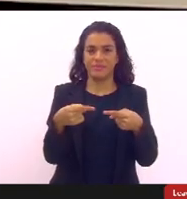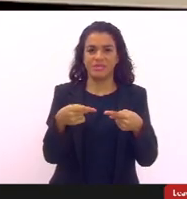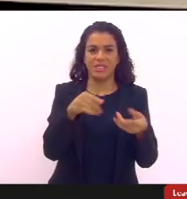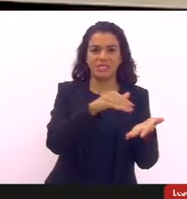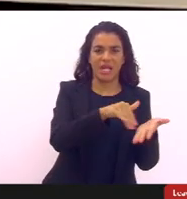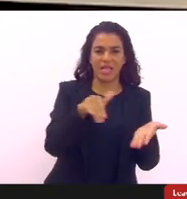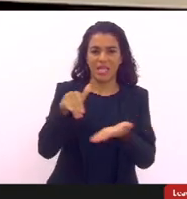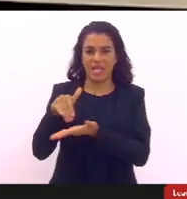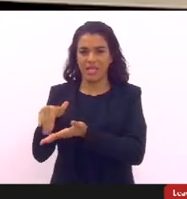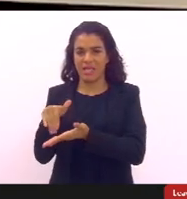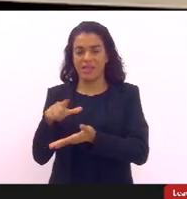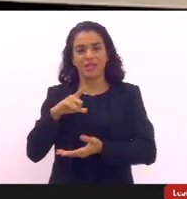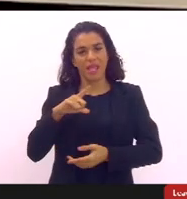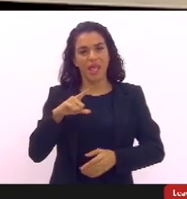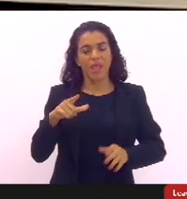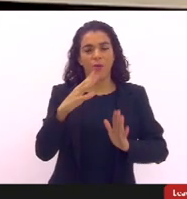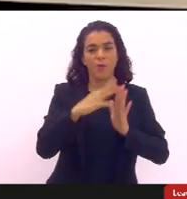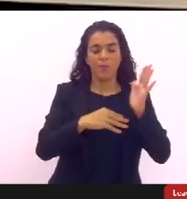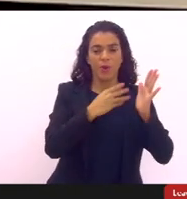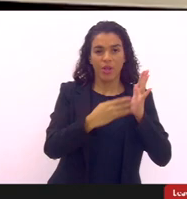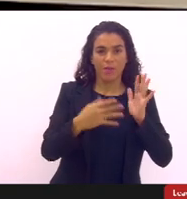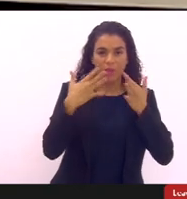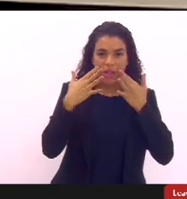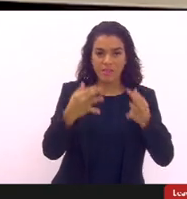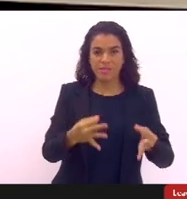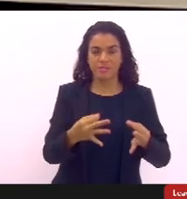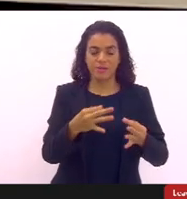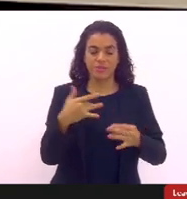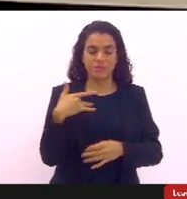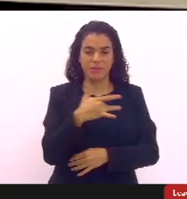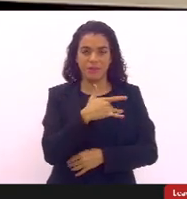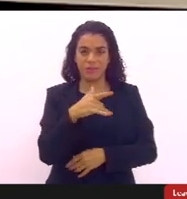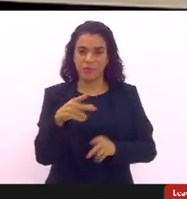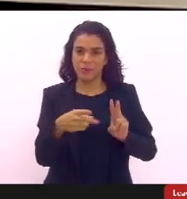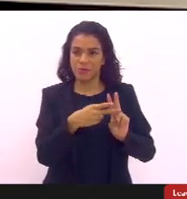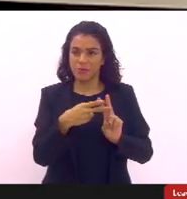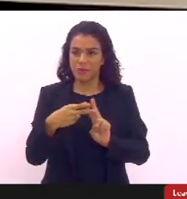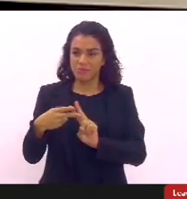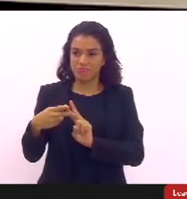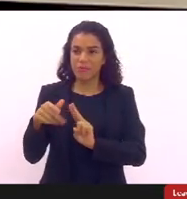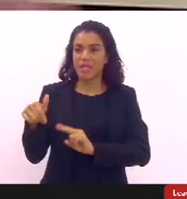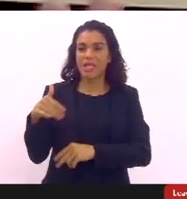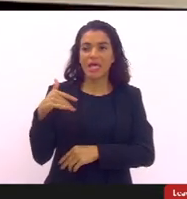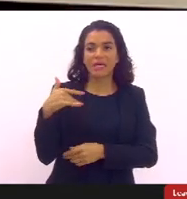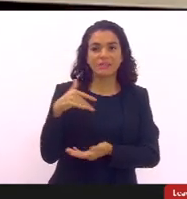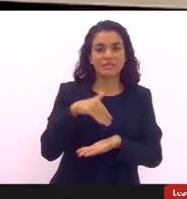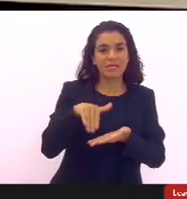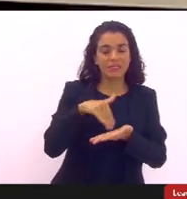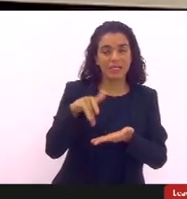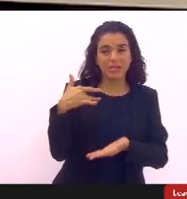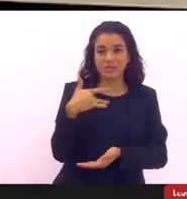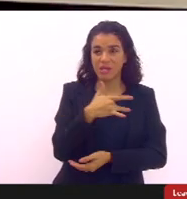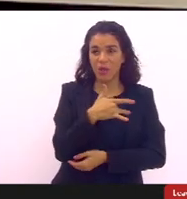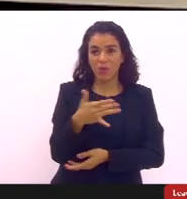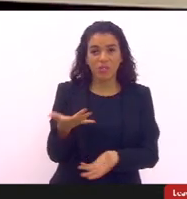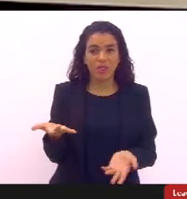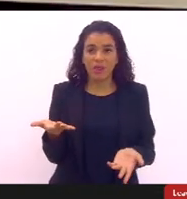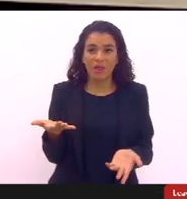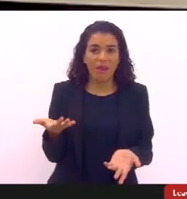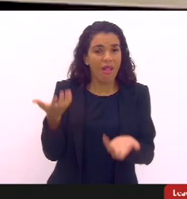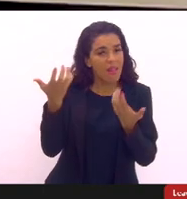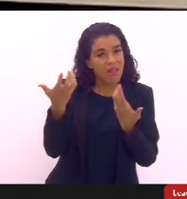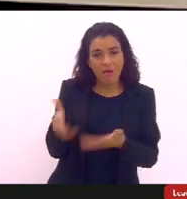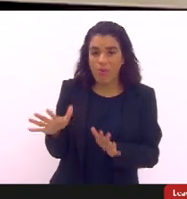secretarias, há um programa de atenção à saúde aos presos, e a Secretaria de Estado de Saúde tem equipamentos lá que ela não